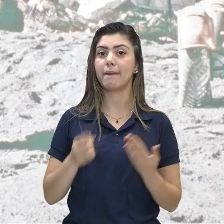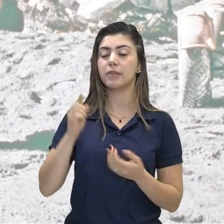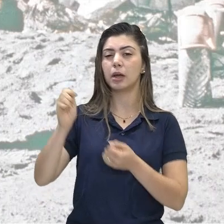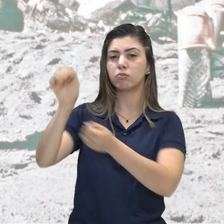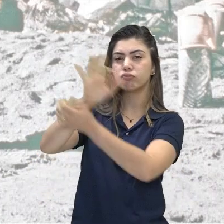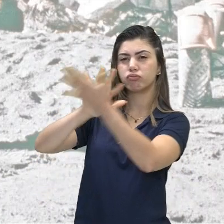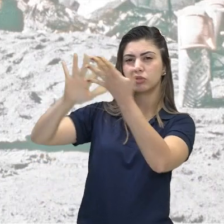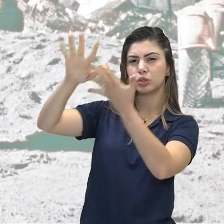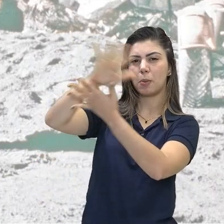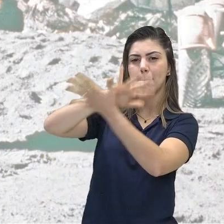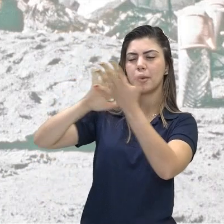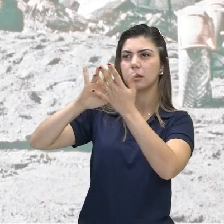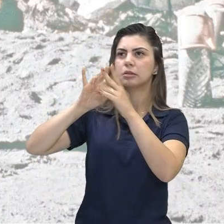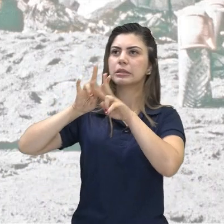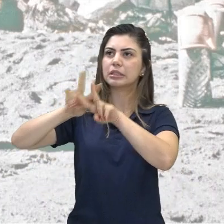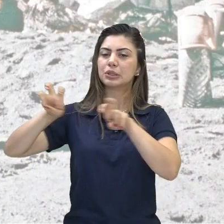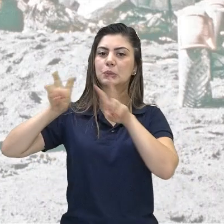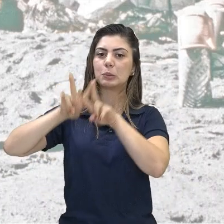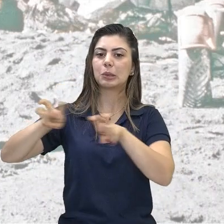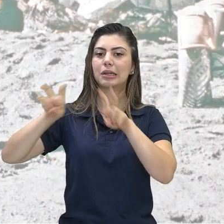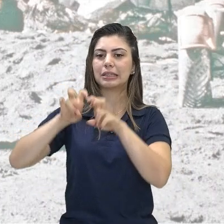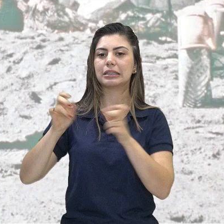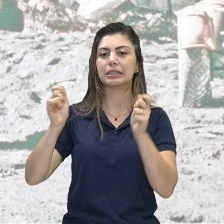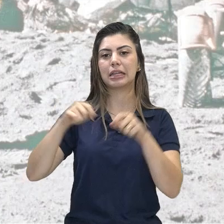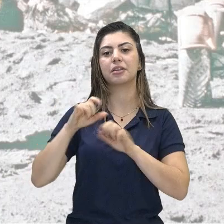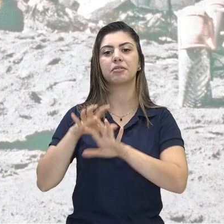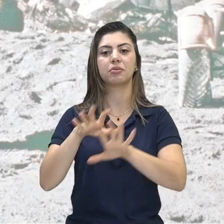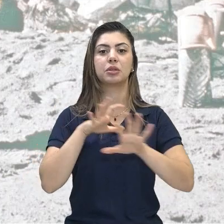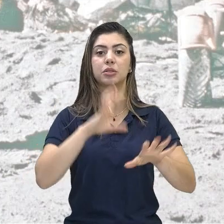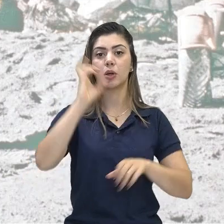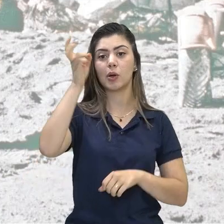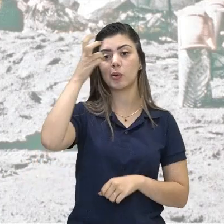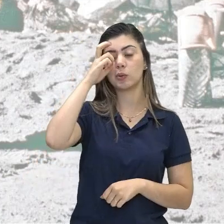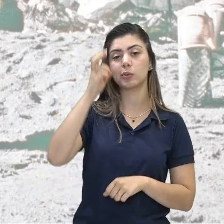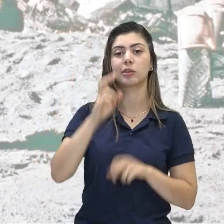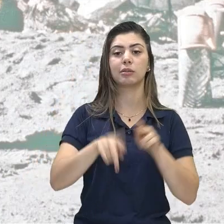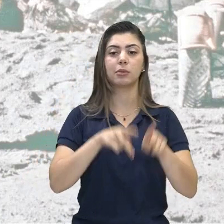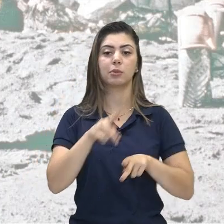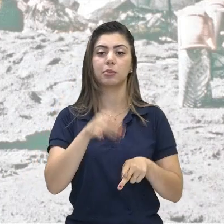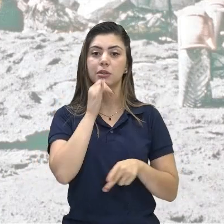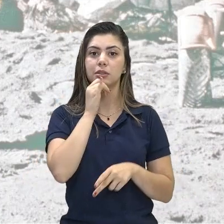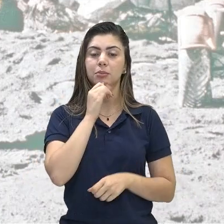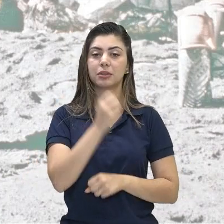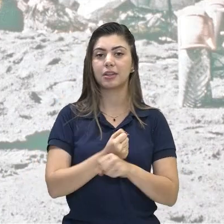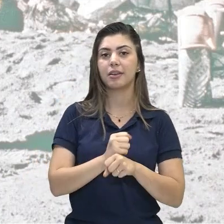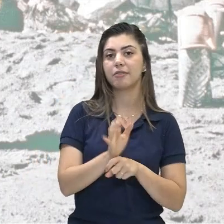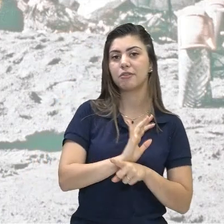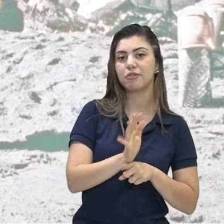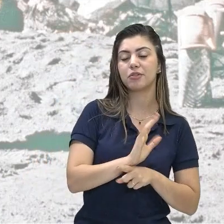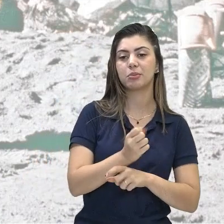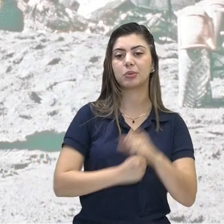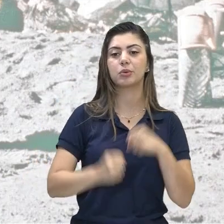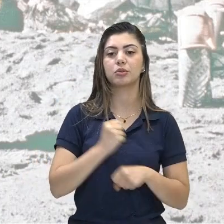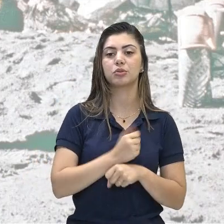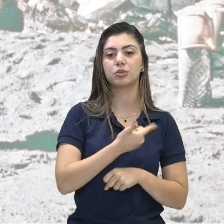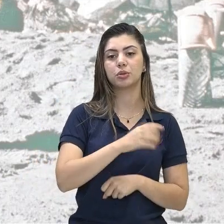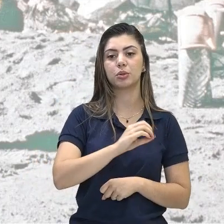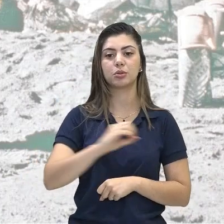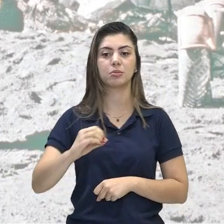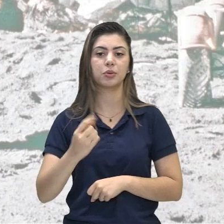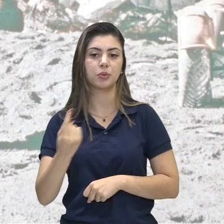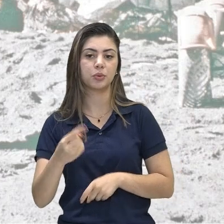espacial, ela também inspirou a cultura popular, como filmes, né? Em 2001, Uma Odisseia no Espaço,